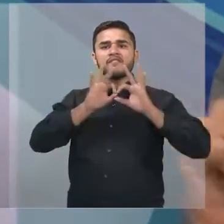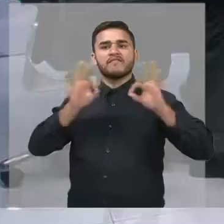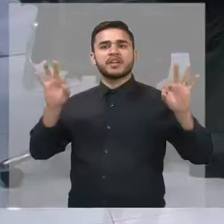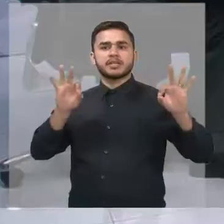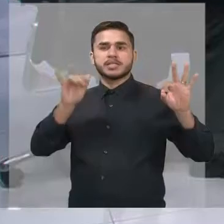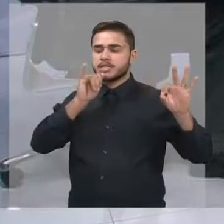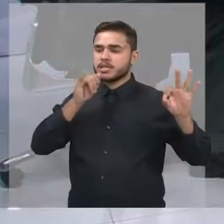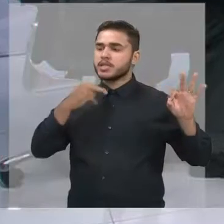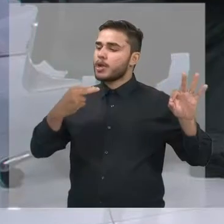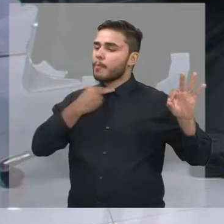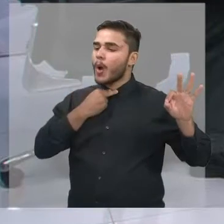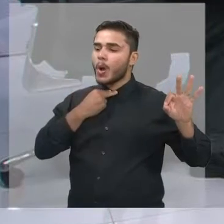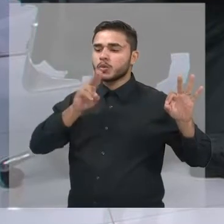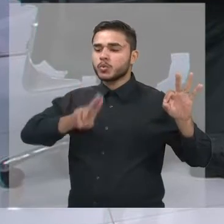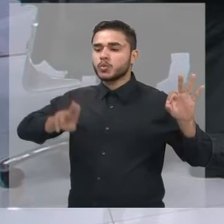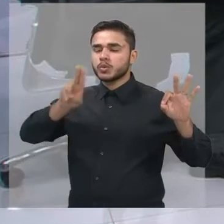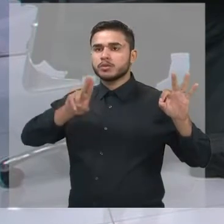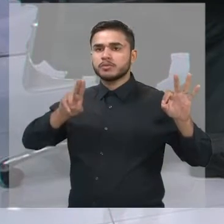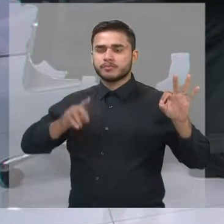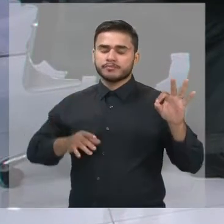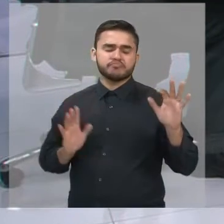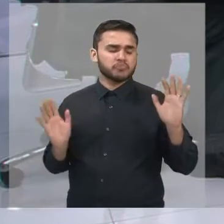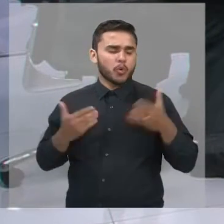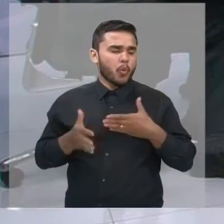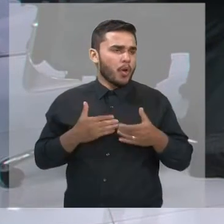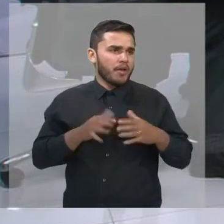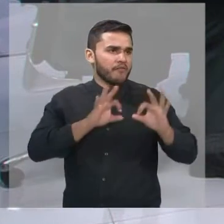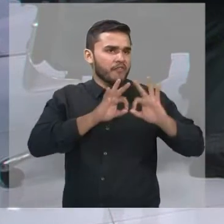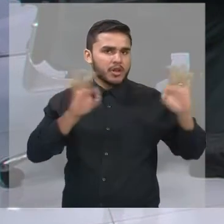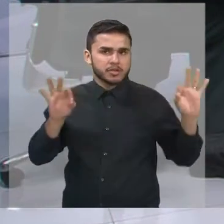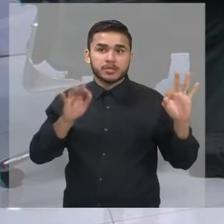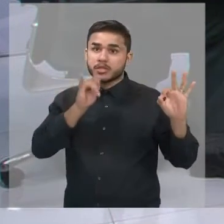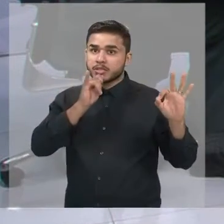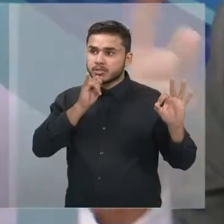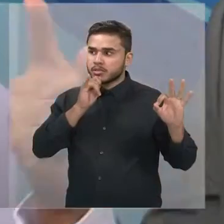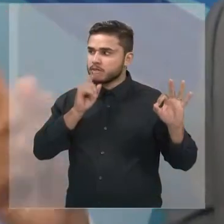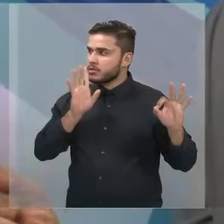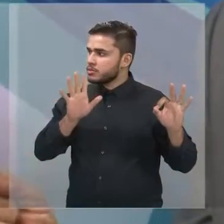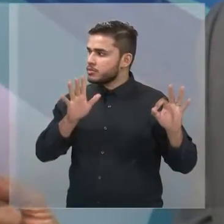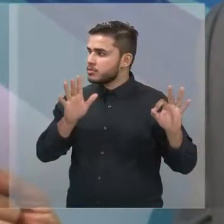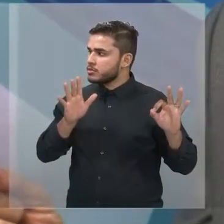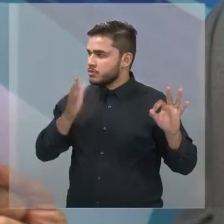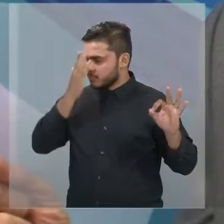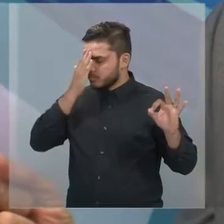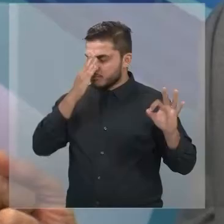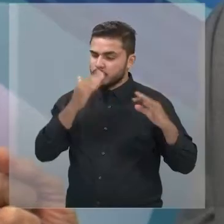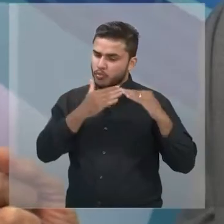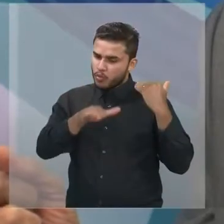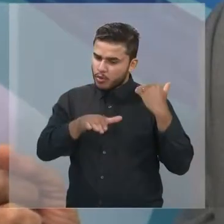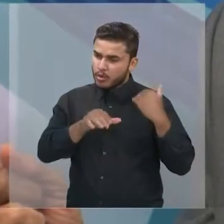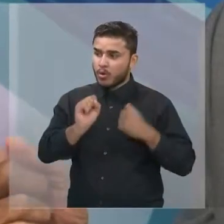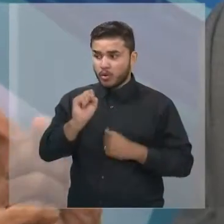dizendo, não, isso não existe. A gente pode discordar da expressão, mas dizer que é errado usá-la